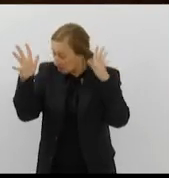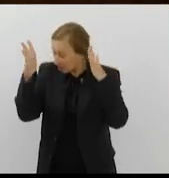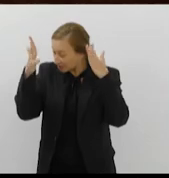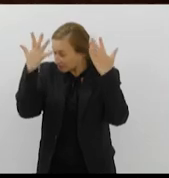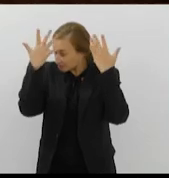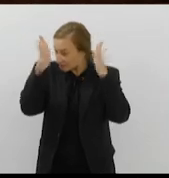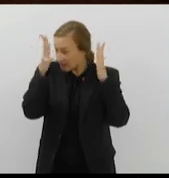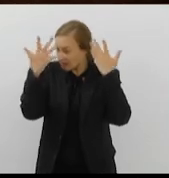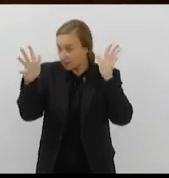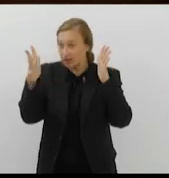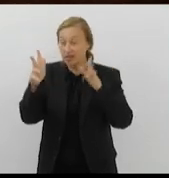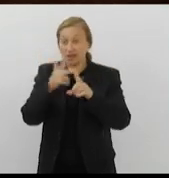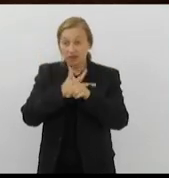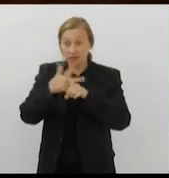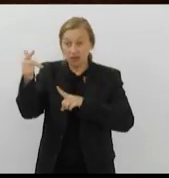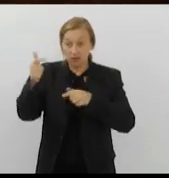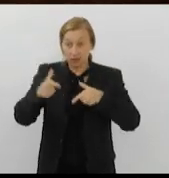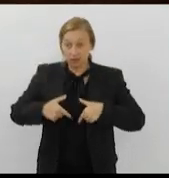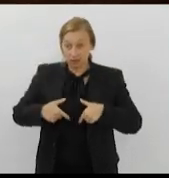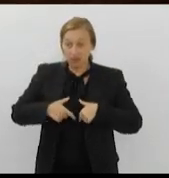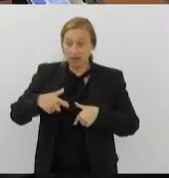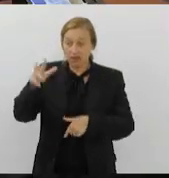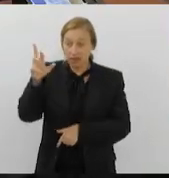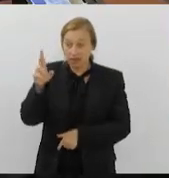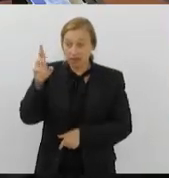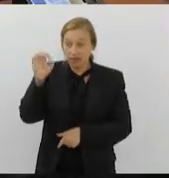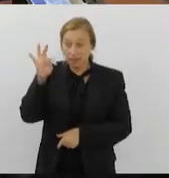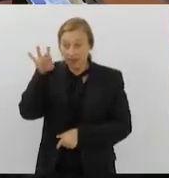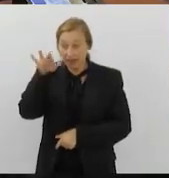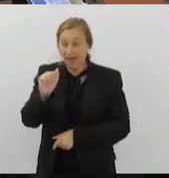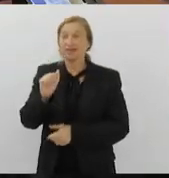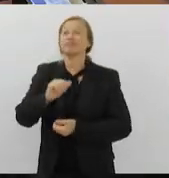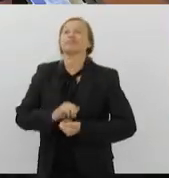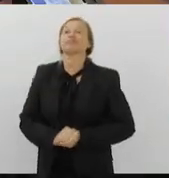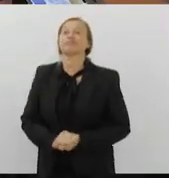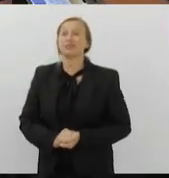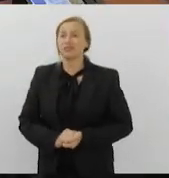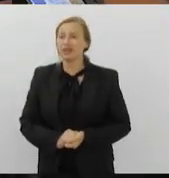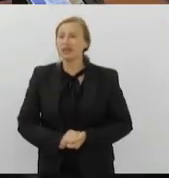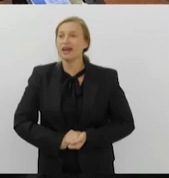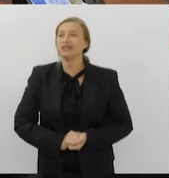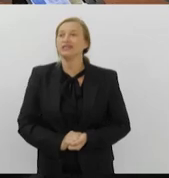parabéns à vitoriosa e medalhista olímpica Rebeca Andrade. Presidente,